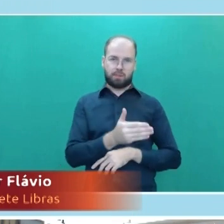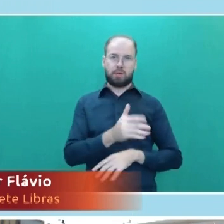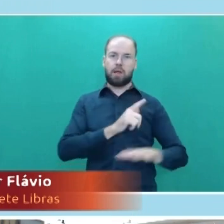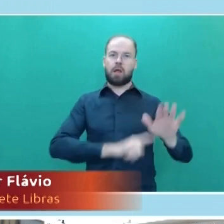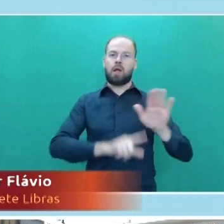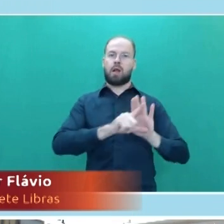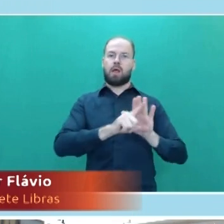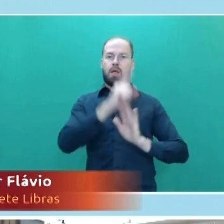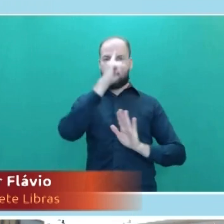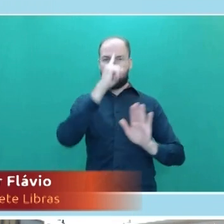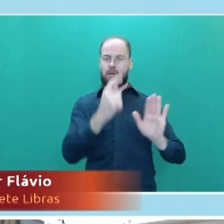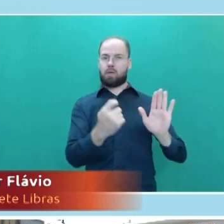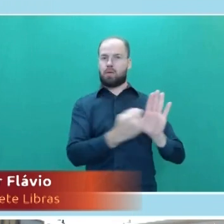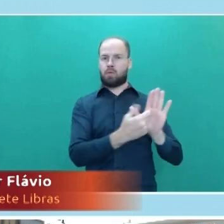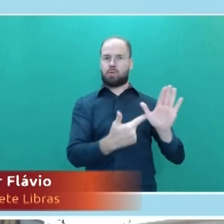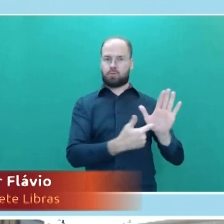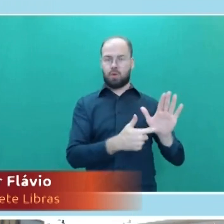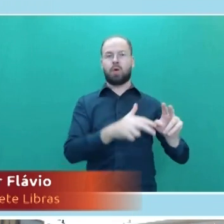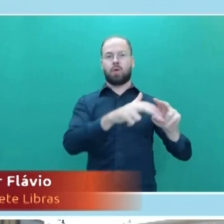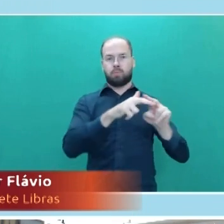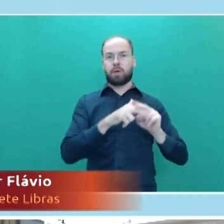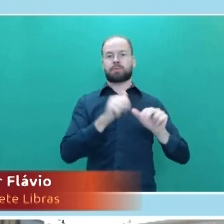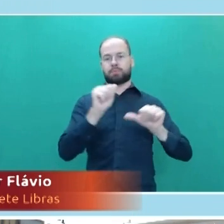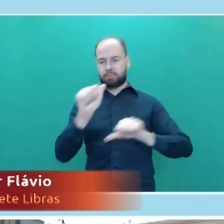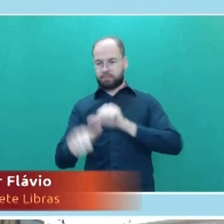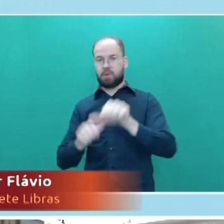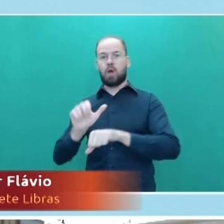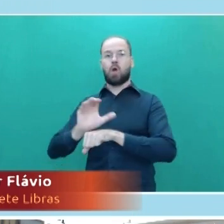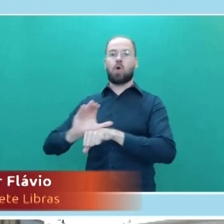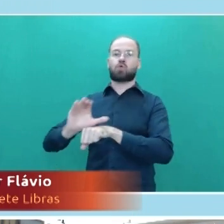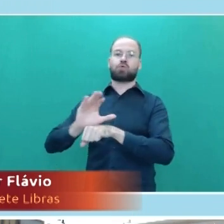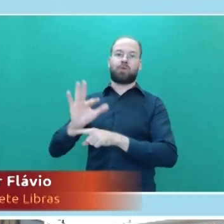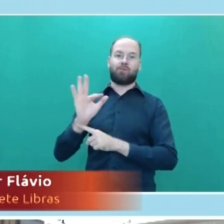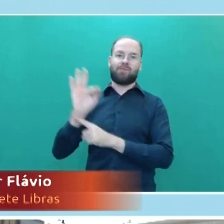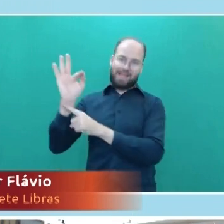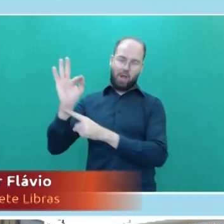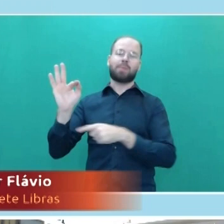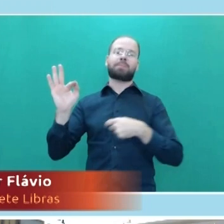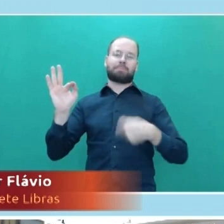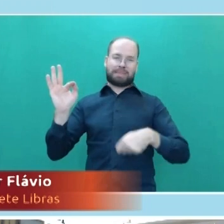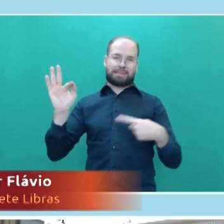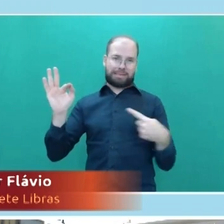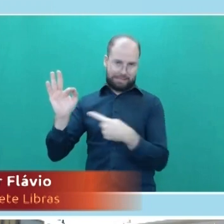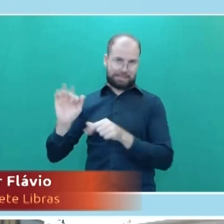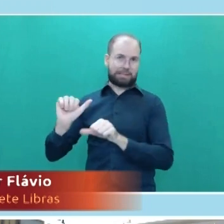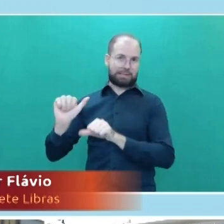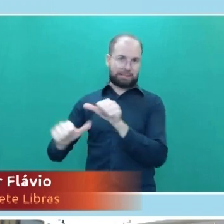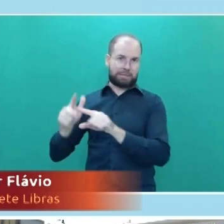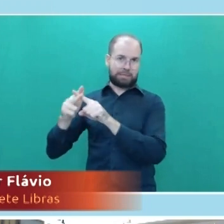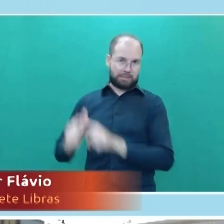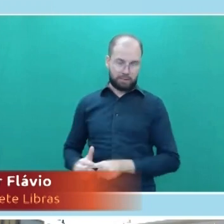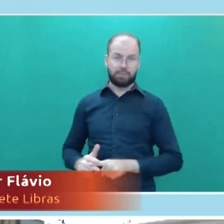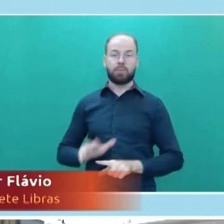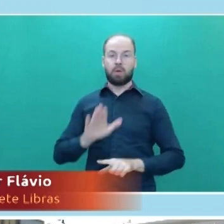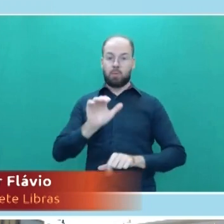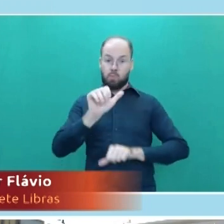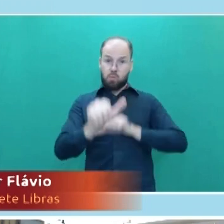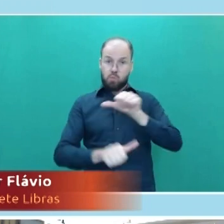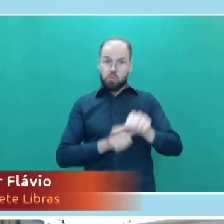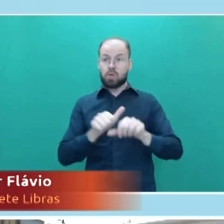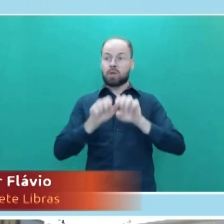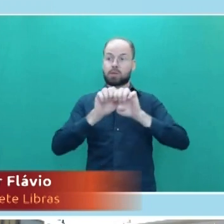ordinária, deveria ser feito por meio de alteração da Constituição Federal. Então, a mudança, né, de base estrutural que